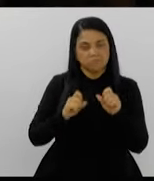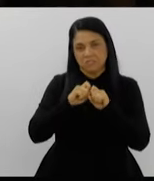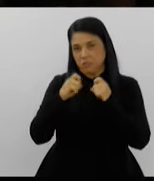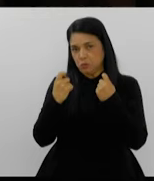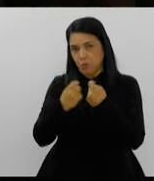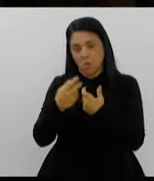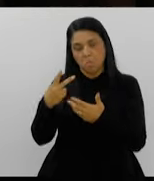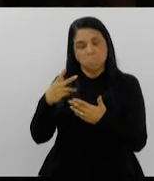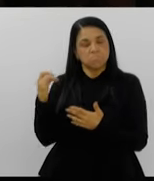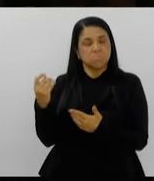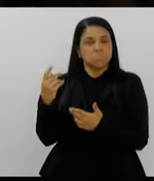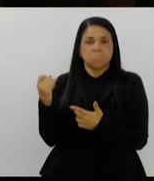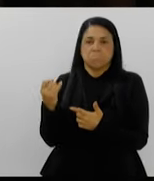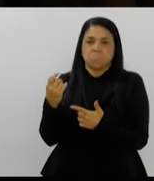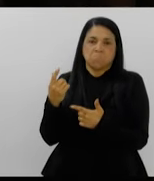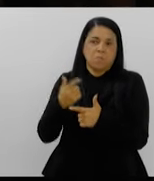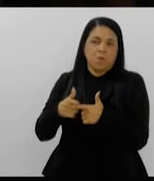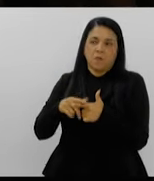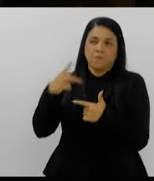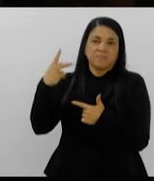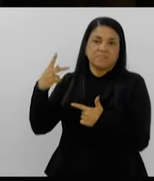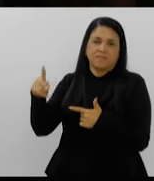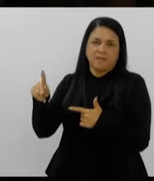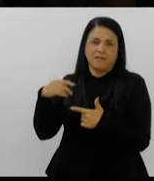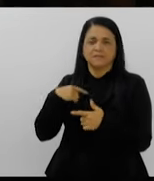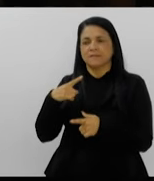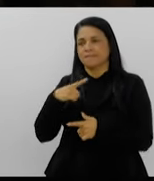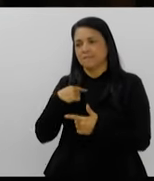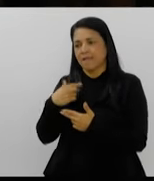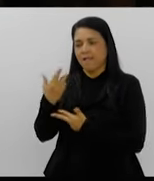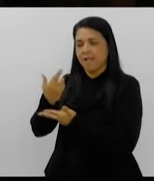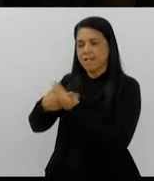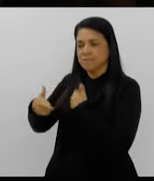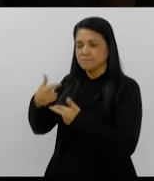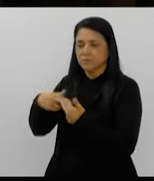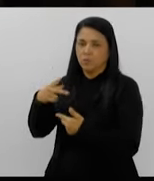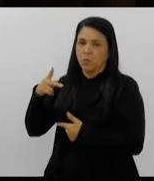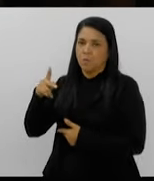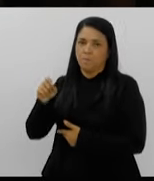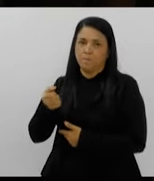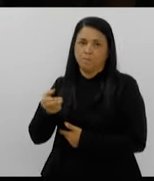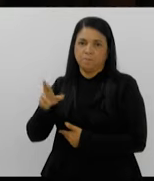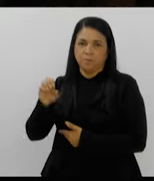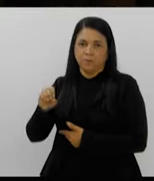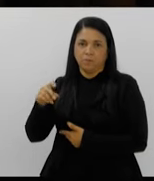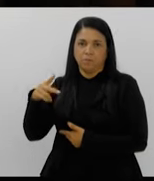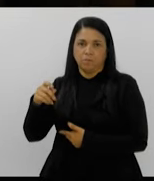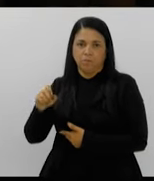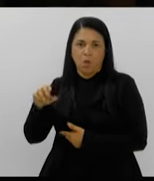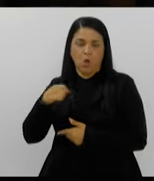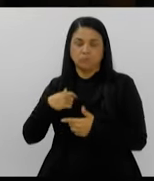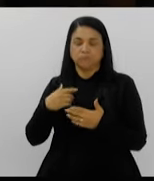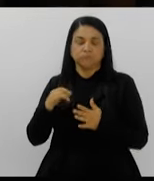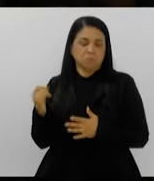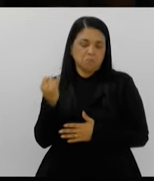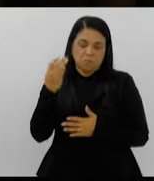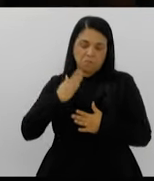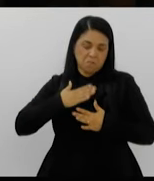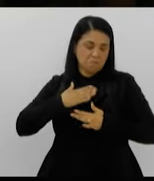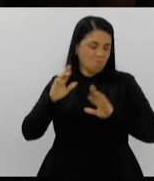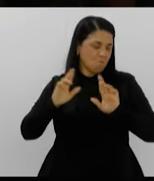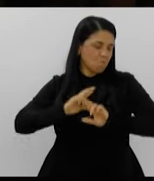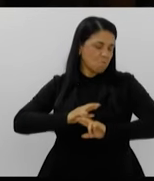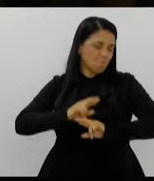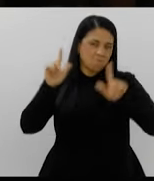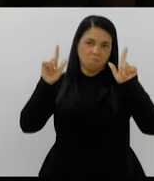mim. Se ele tem um relacionamento com Pedro Paulo, com quem quer que seja, pouco importa para mim. Isso não me diz